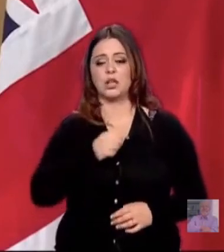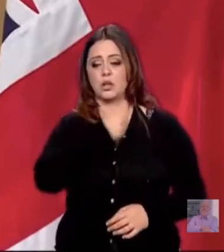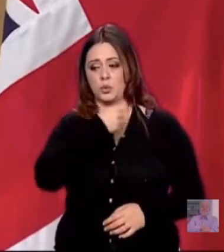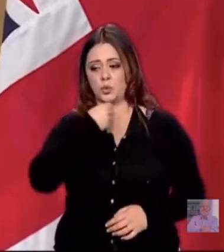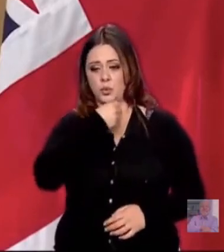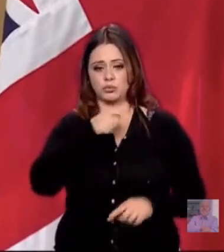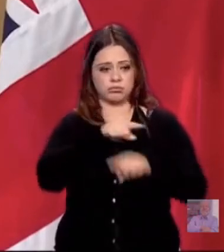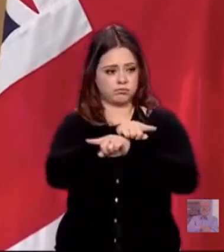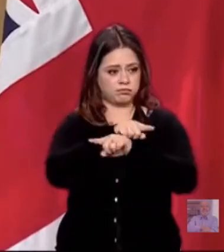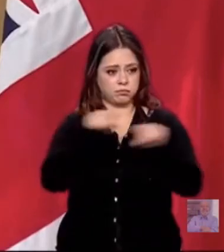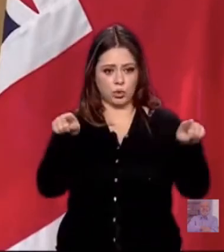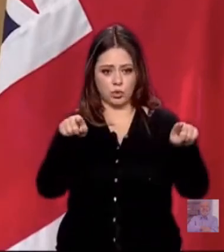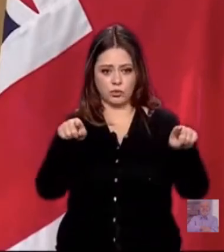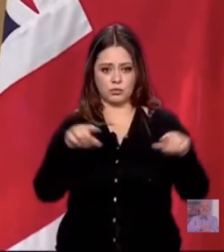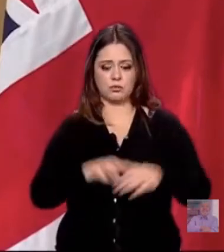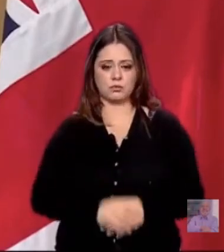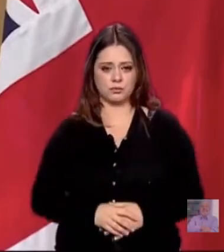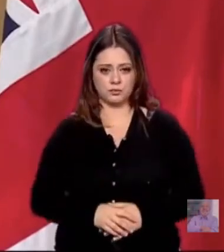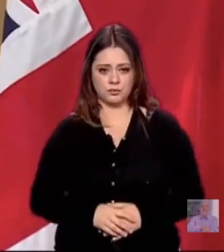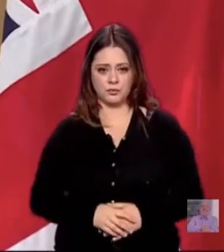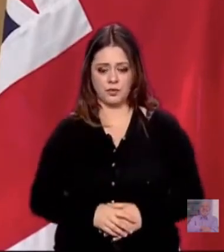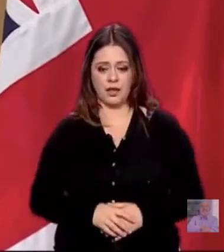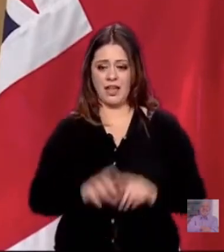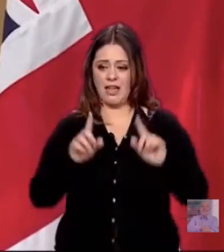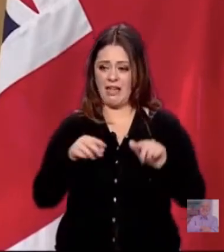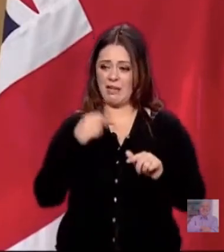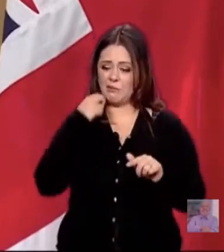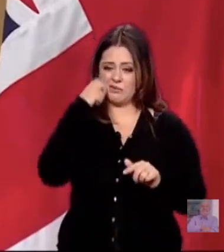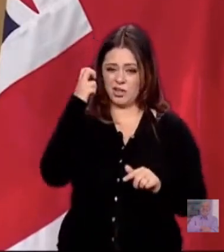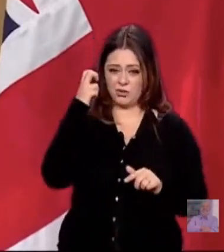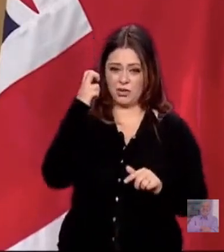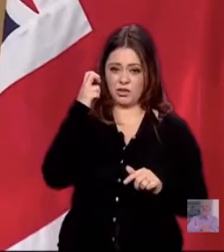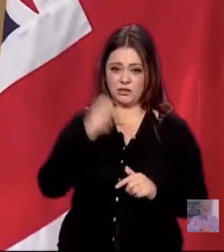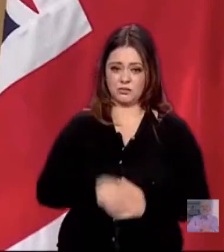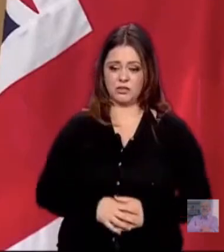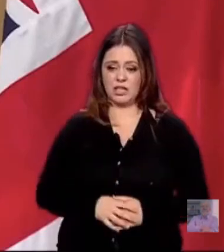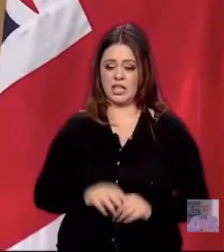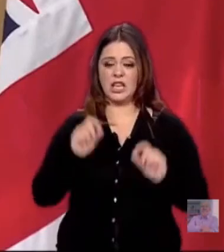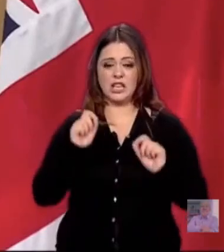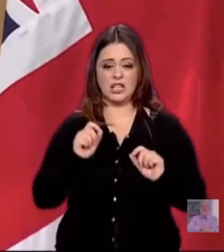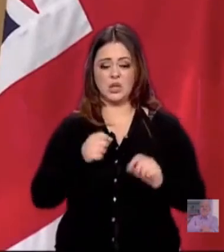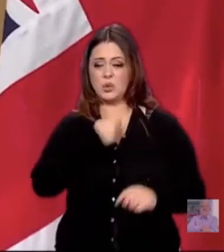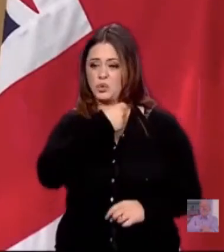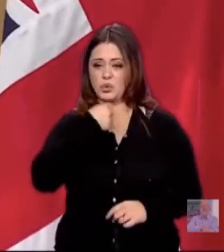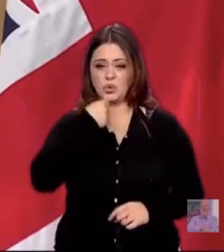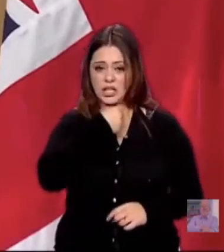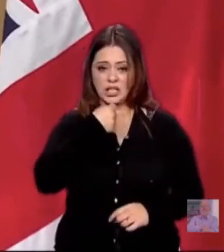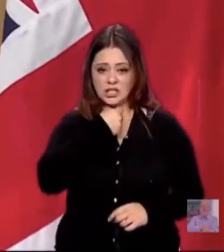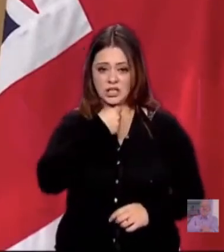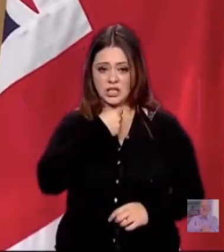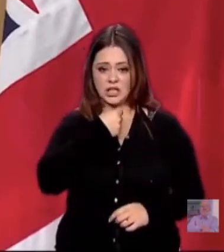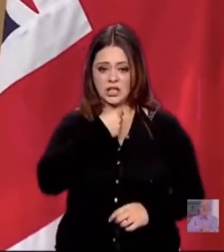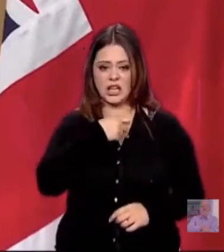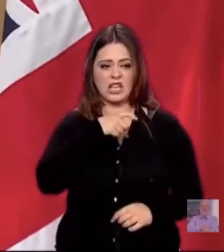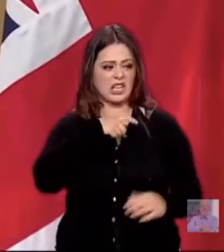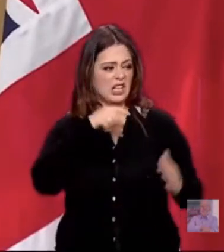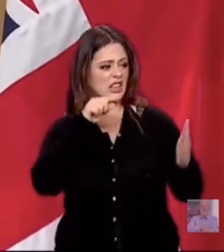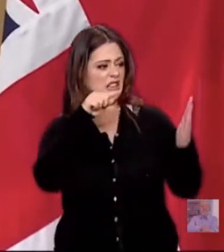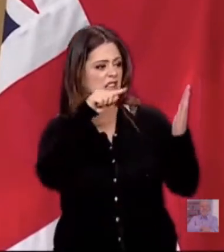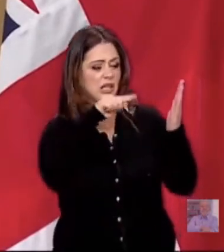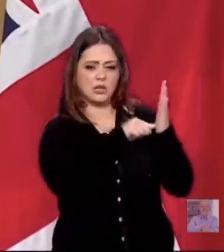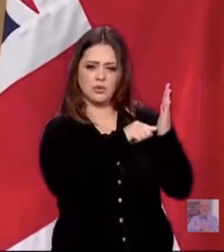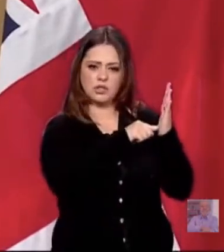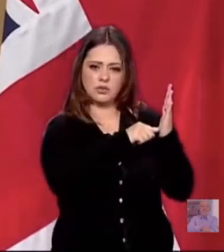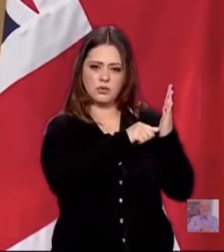jornalista porque isso vale para vocês e vale para mim é uma vergonha que um Jornalista que denunciou